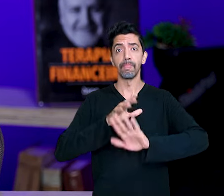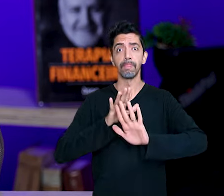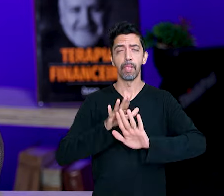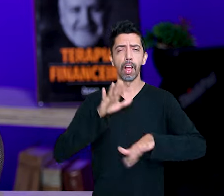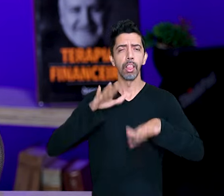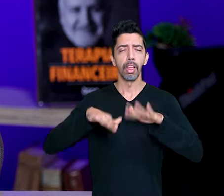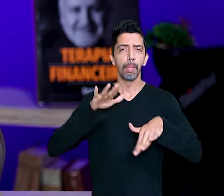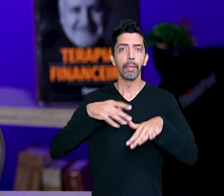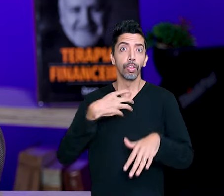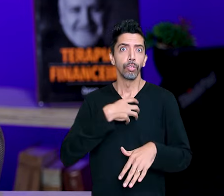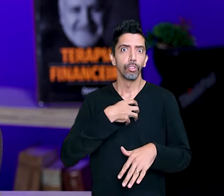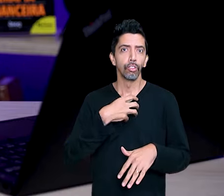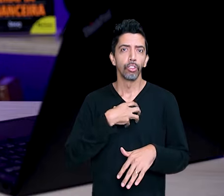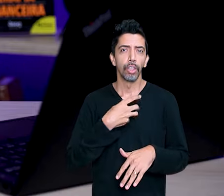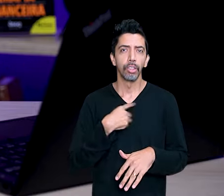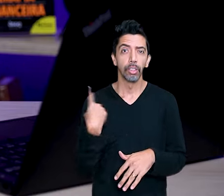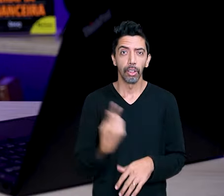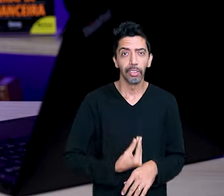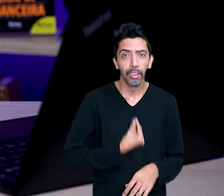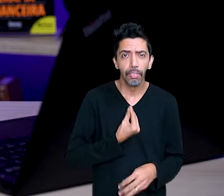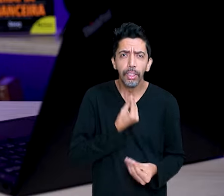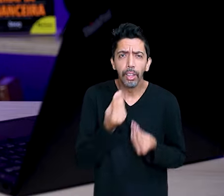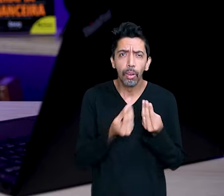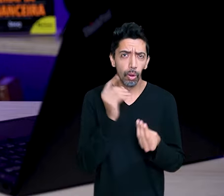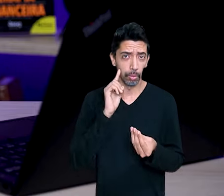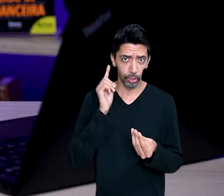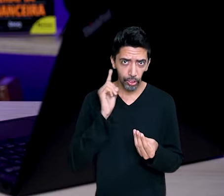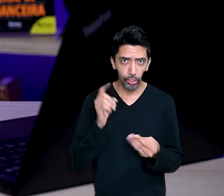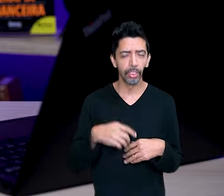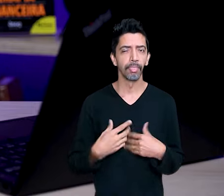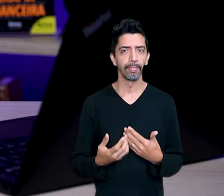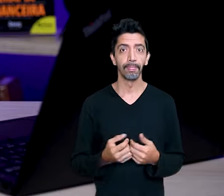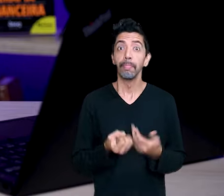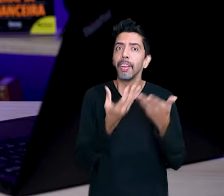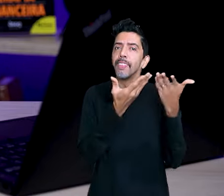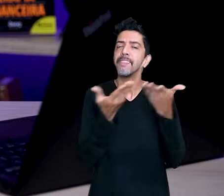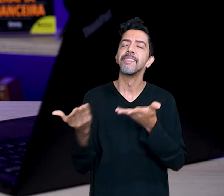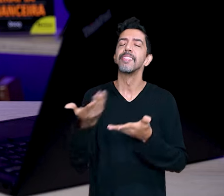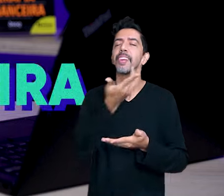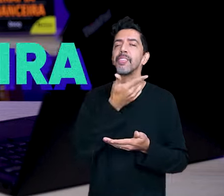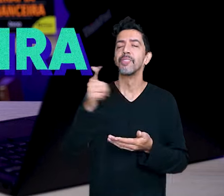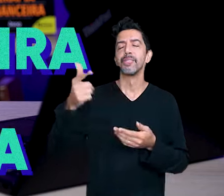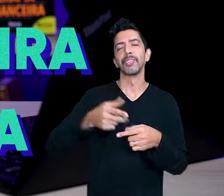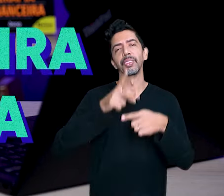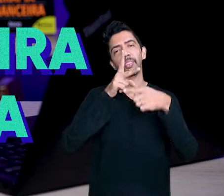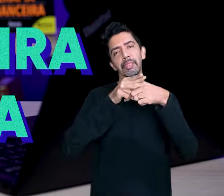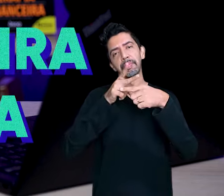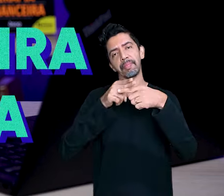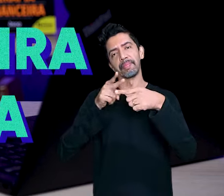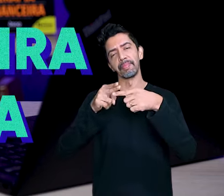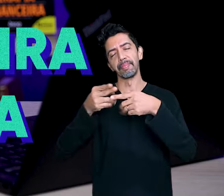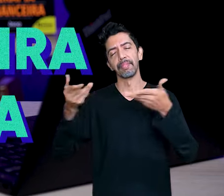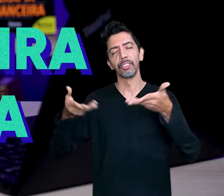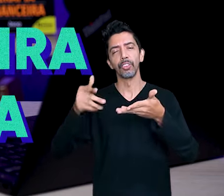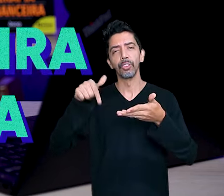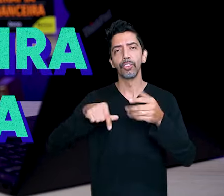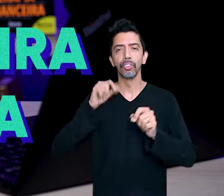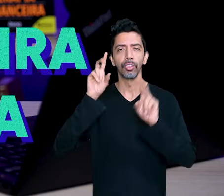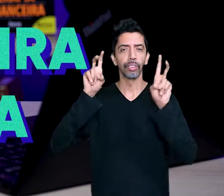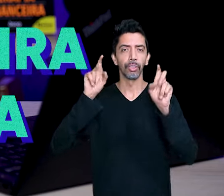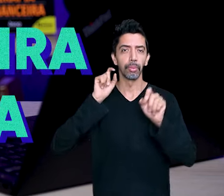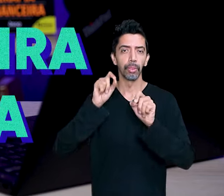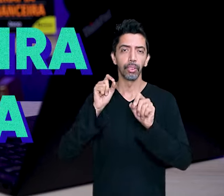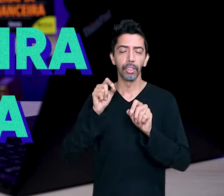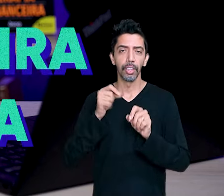dia a dia, a sua vida. Bem-vindo a mais um episódio da série A Influência da Educação Financeira